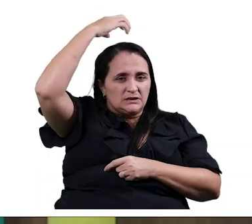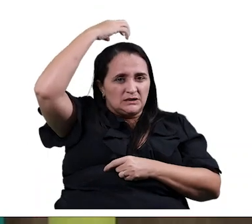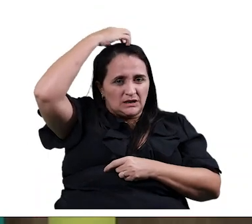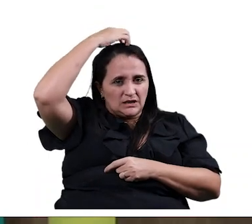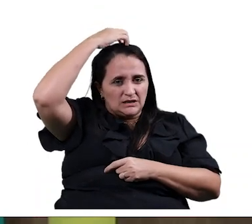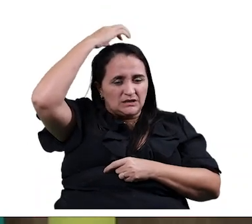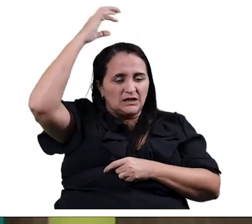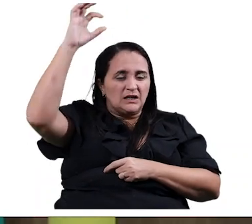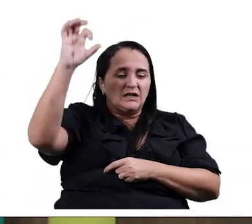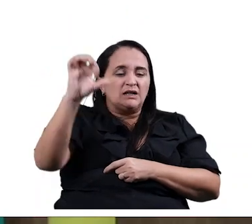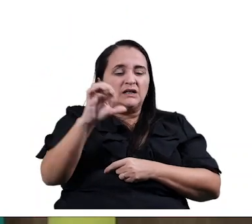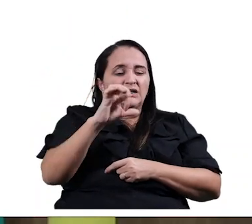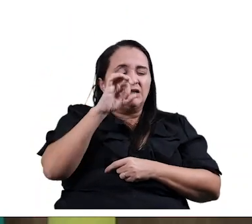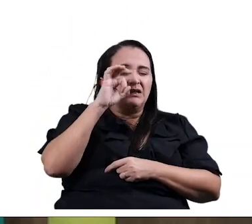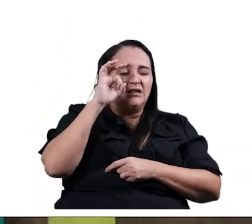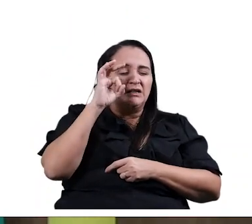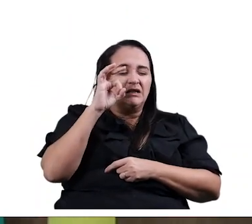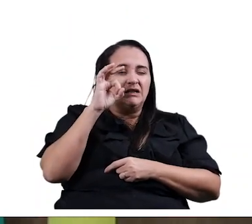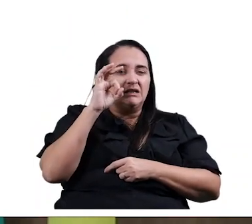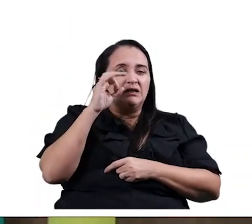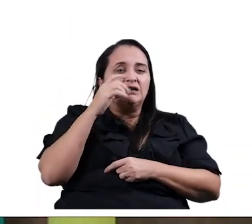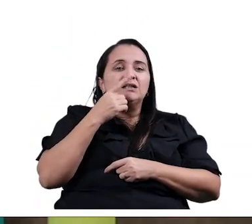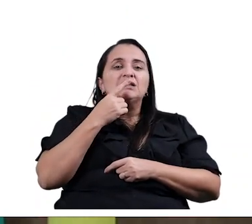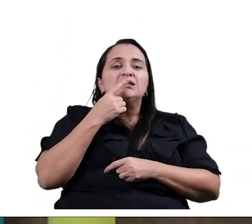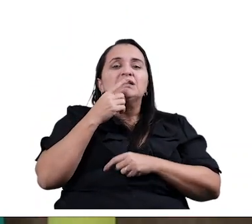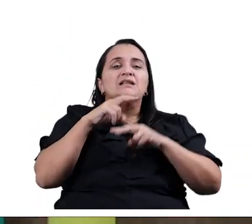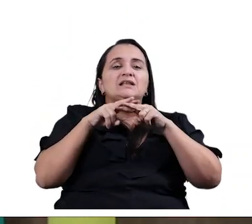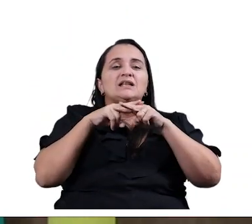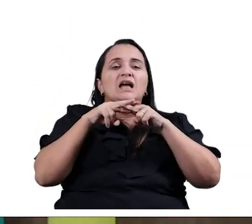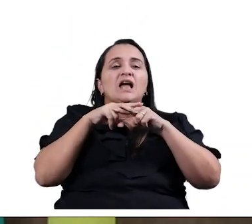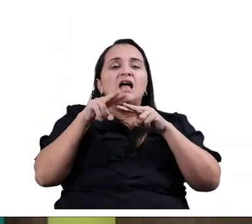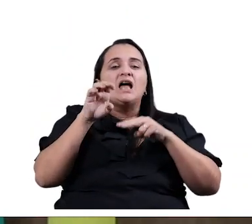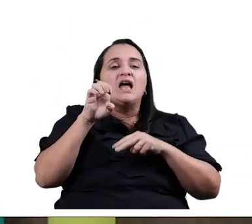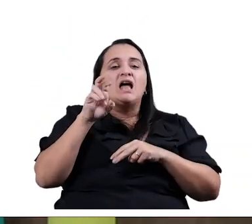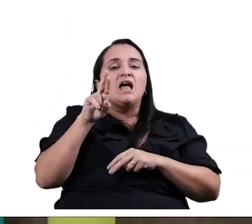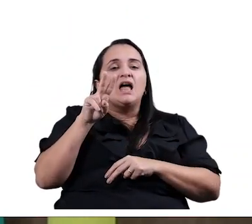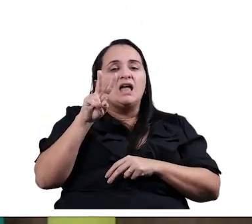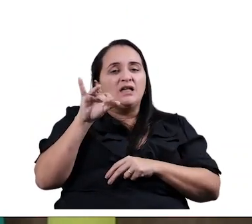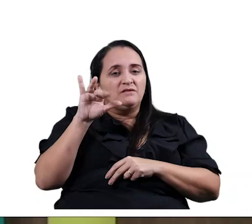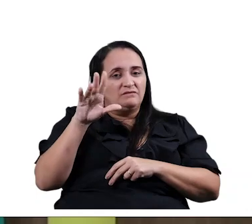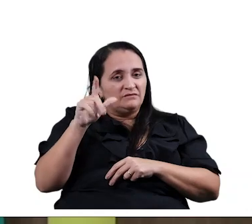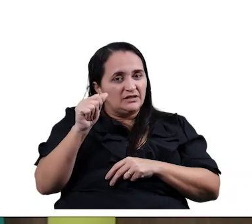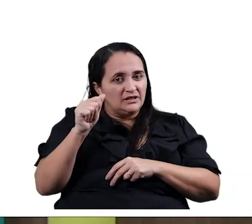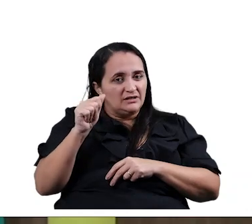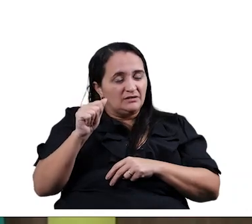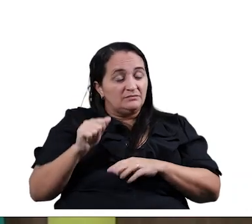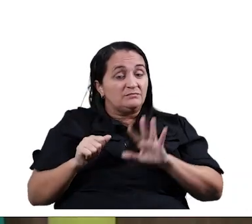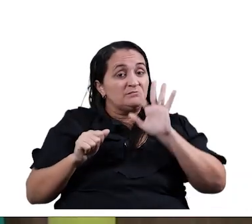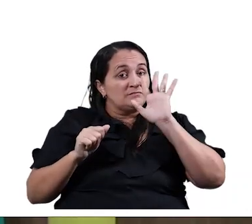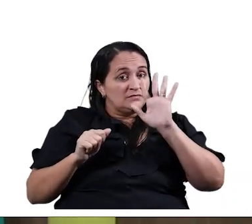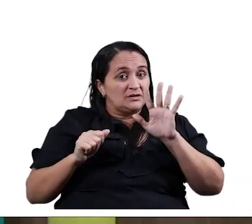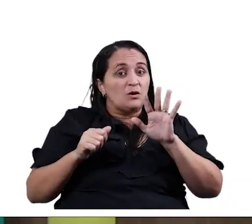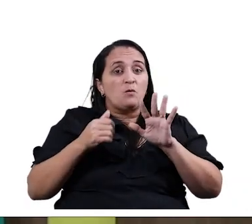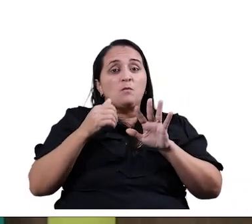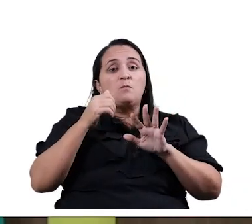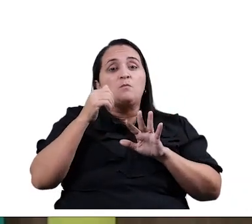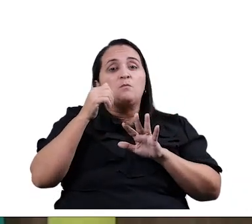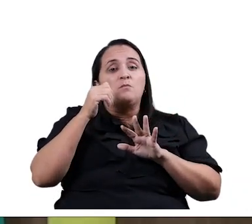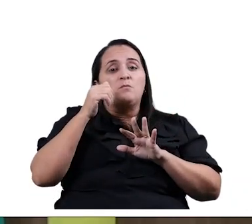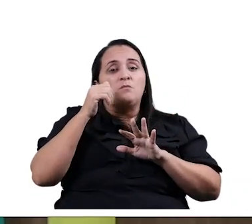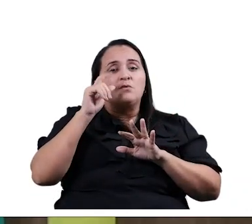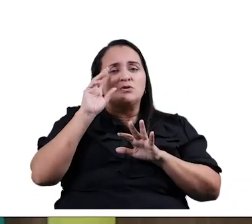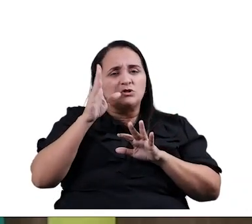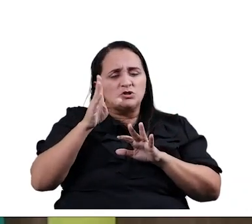fala que sua é pronome também de terceira pessoa. Ele está falando de alguém, de sua. Sua